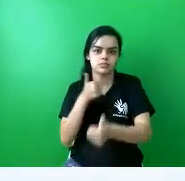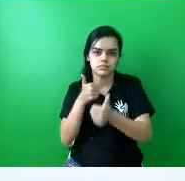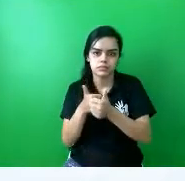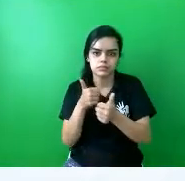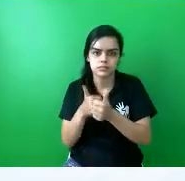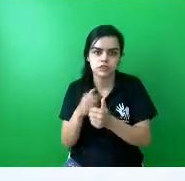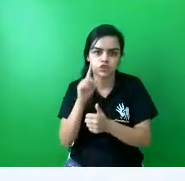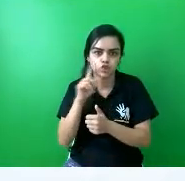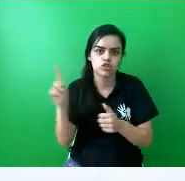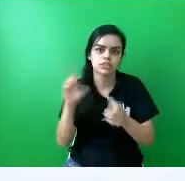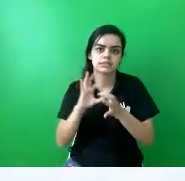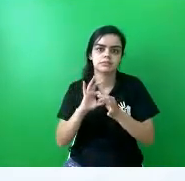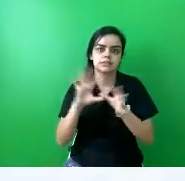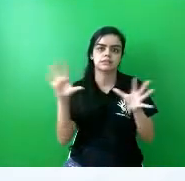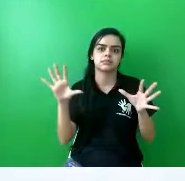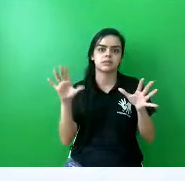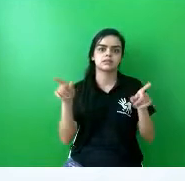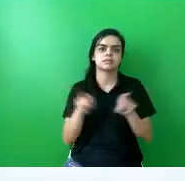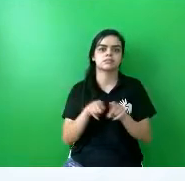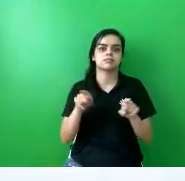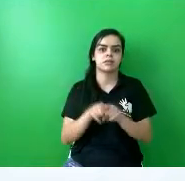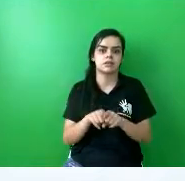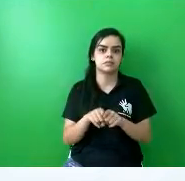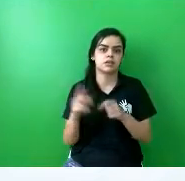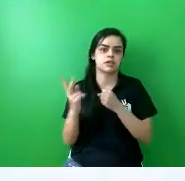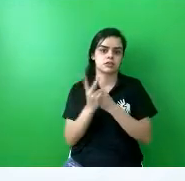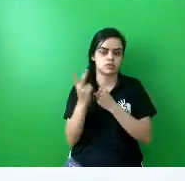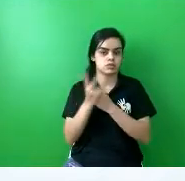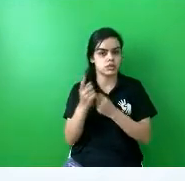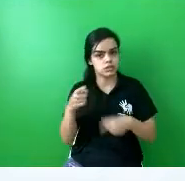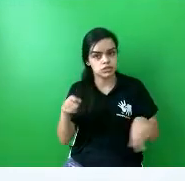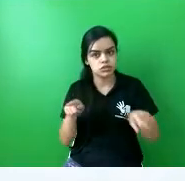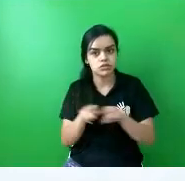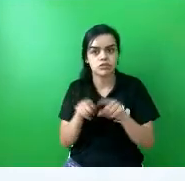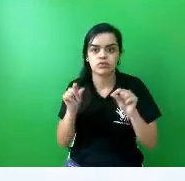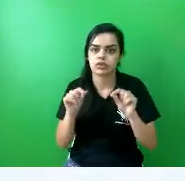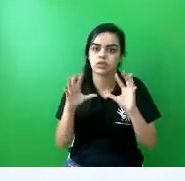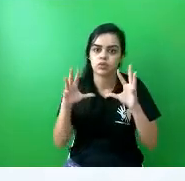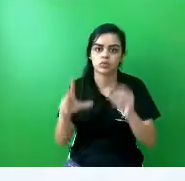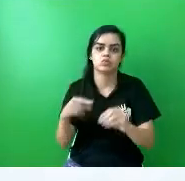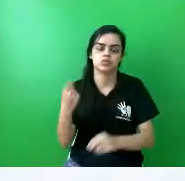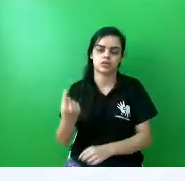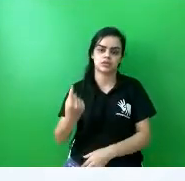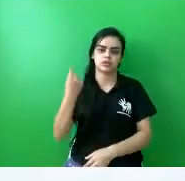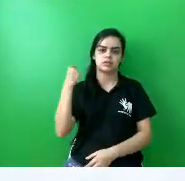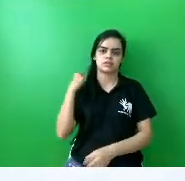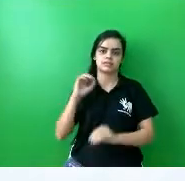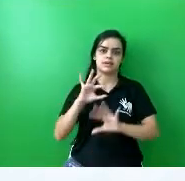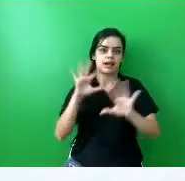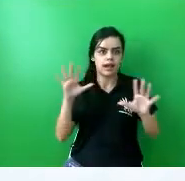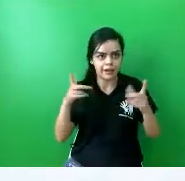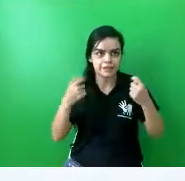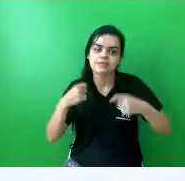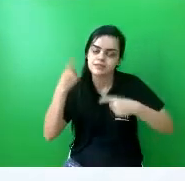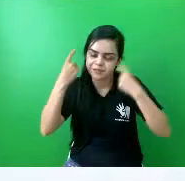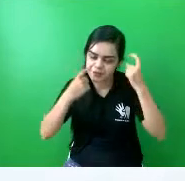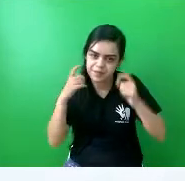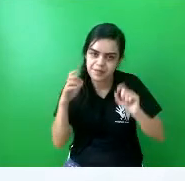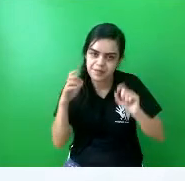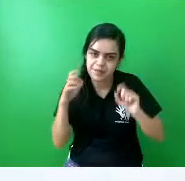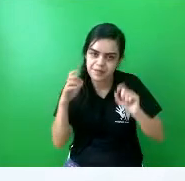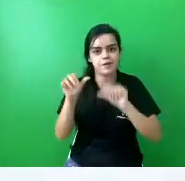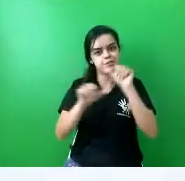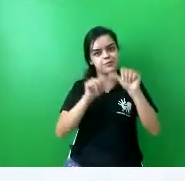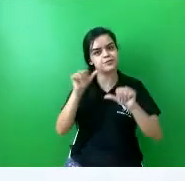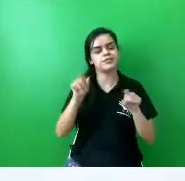de dias para que a gente possa se imunizar e aí a gente vai retomar novamente tudo aquilo que nós tínhamos, claro, com algumas preocupações, algumas